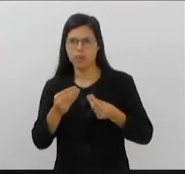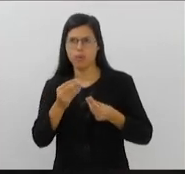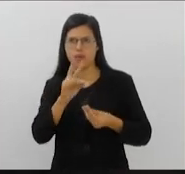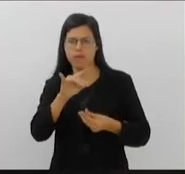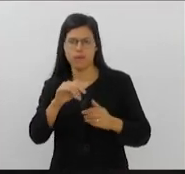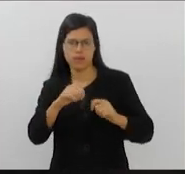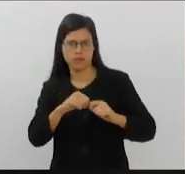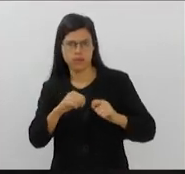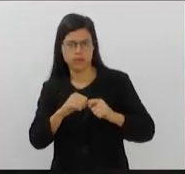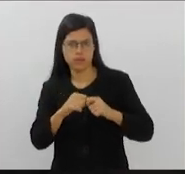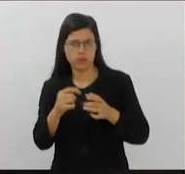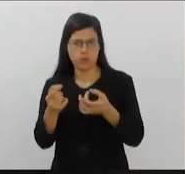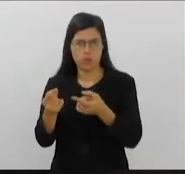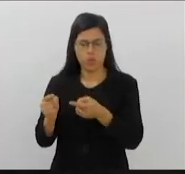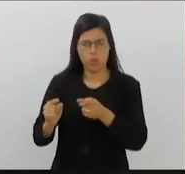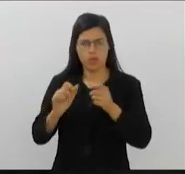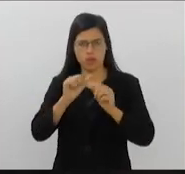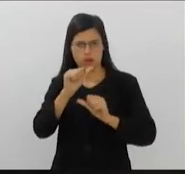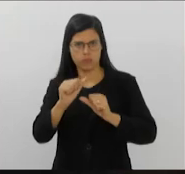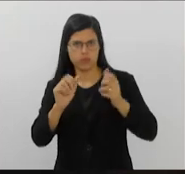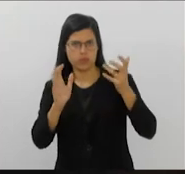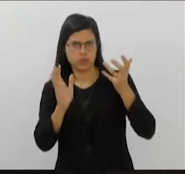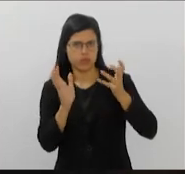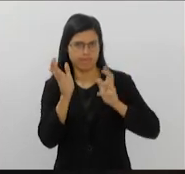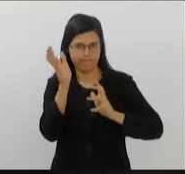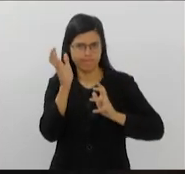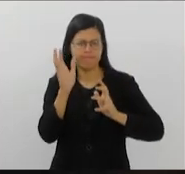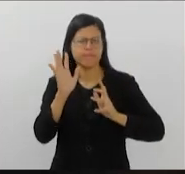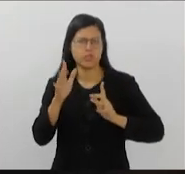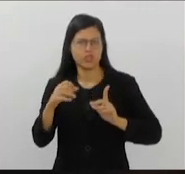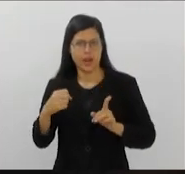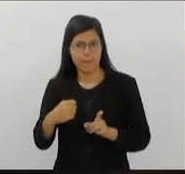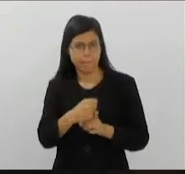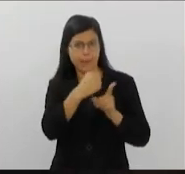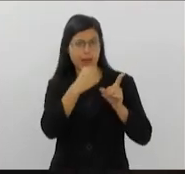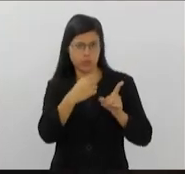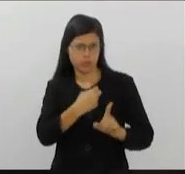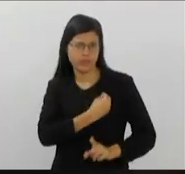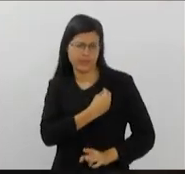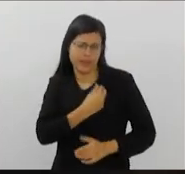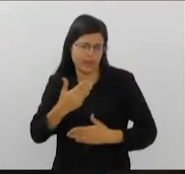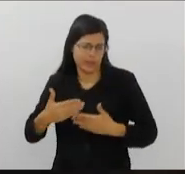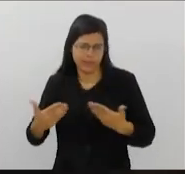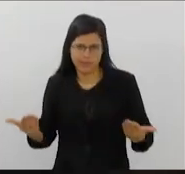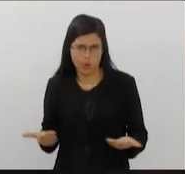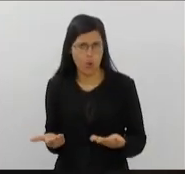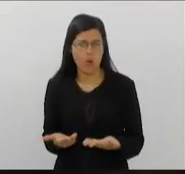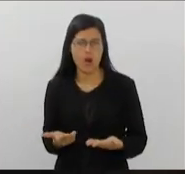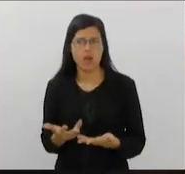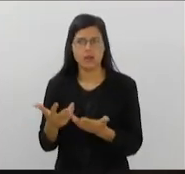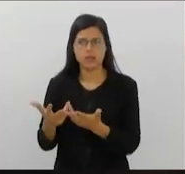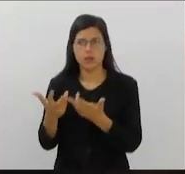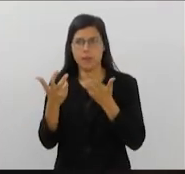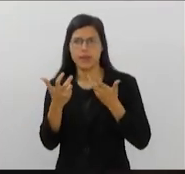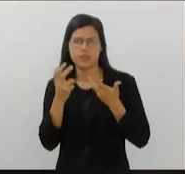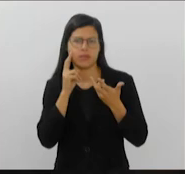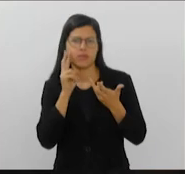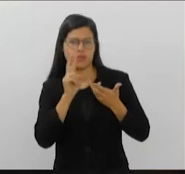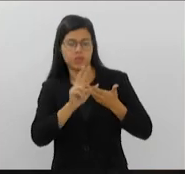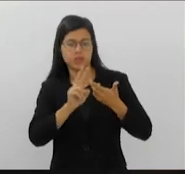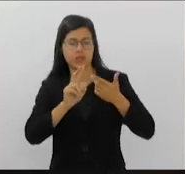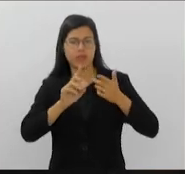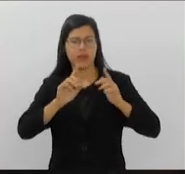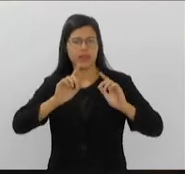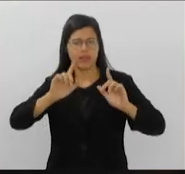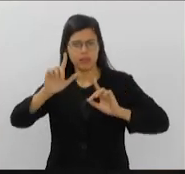enfrentamento das mudanças climáticas. A gente já está vivendo o impacto das mudanças climáticas. Então, a gente percebe isso quando a gente vê no noticiário